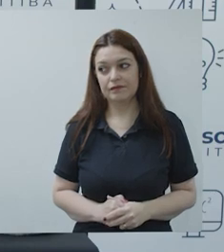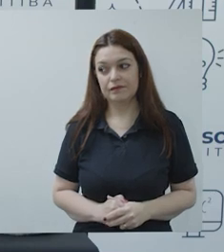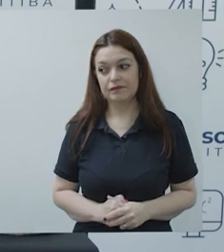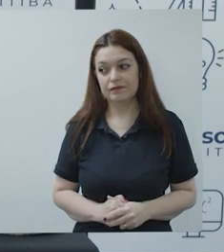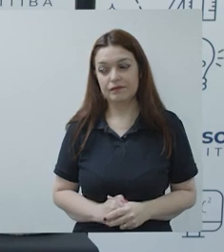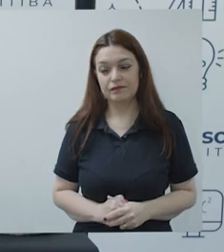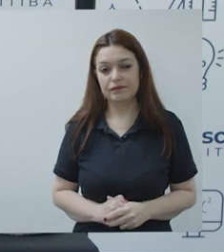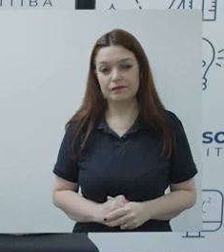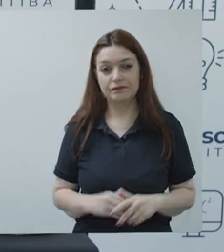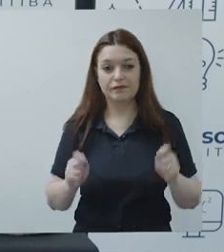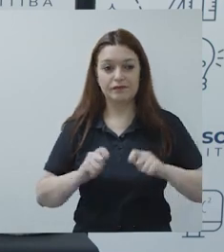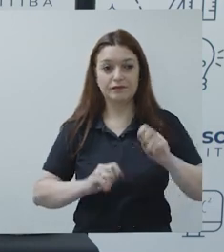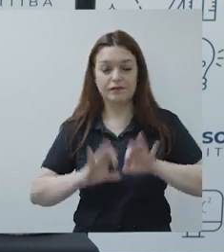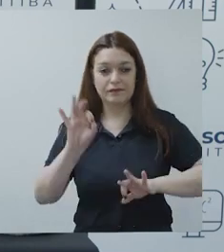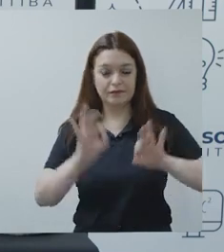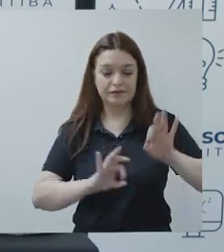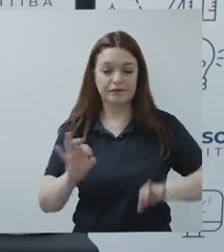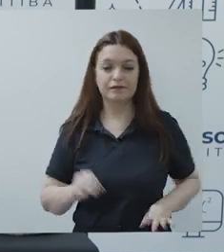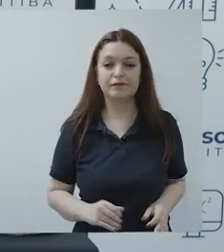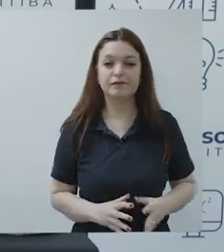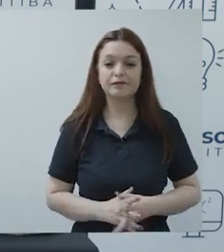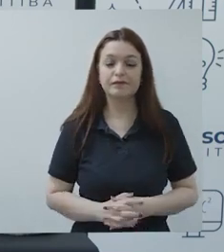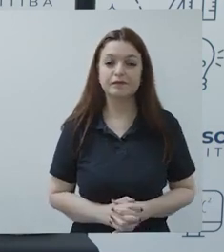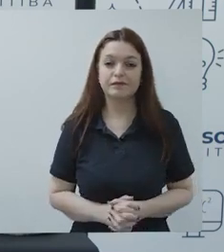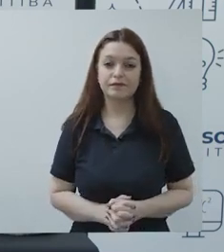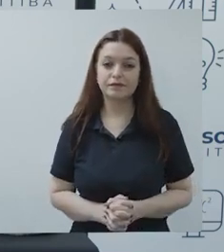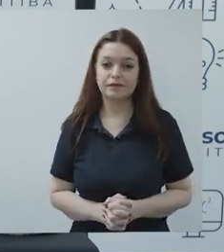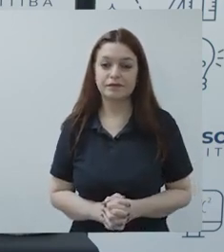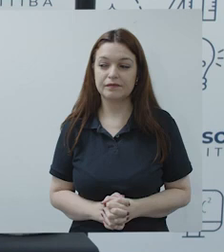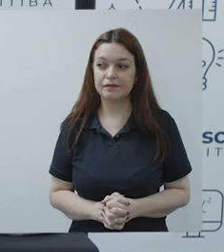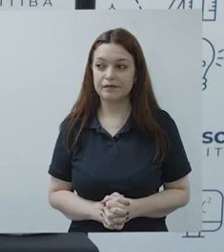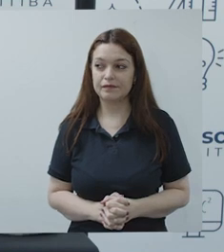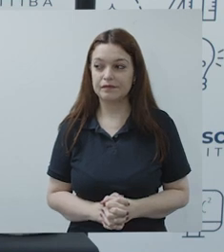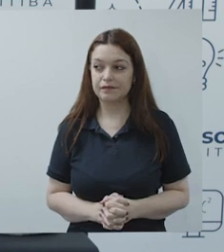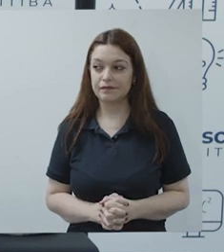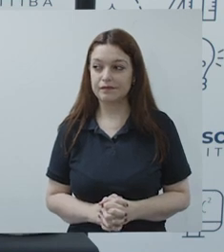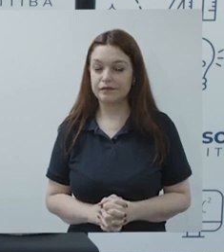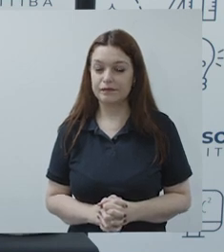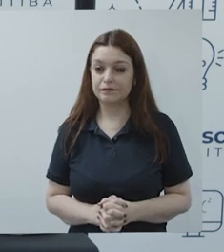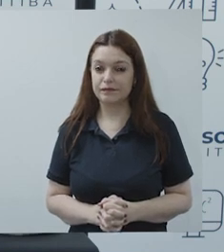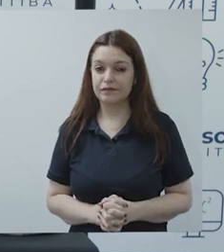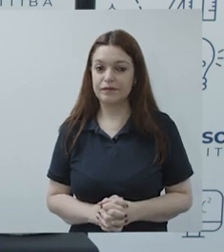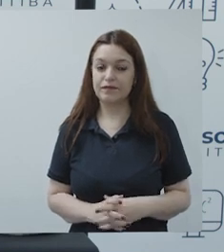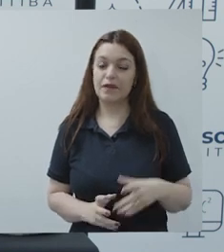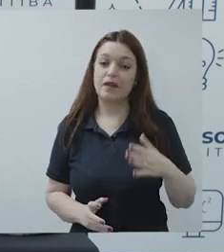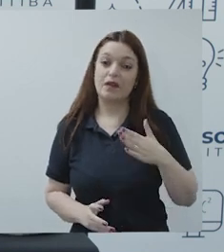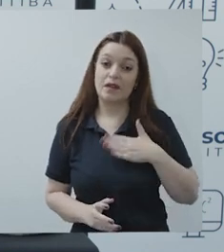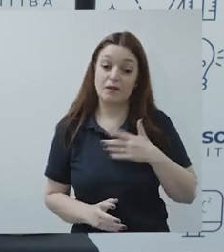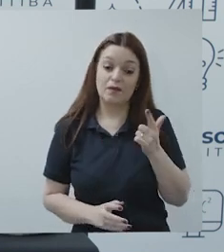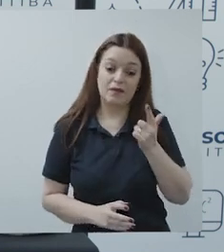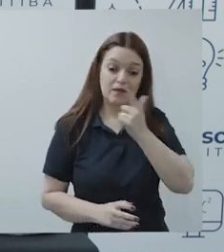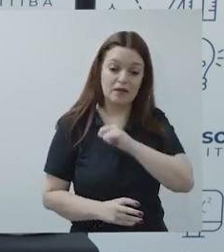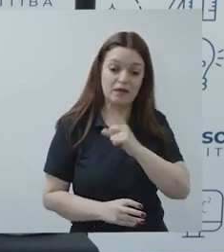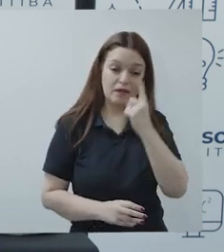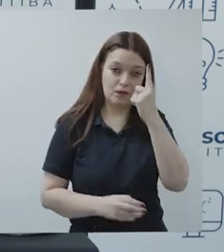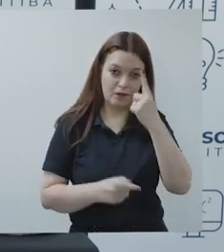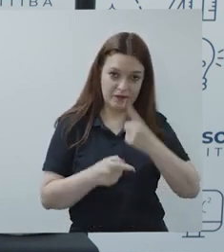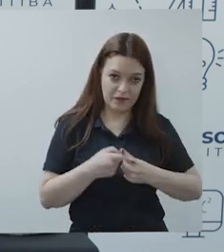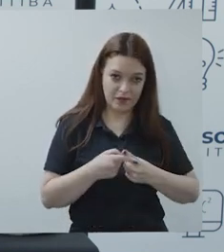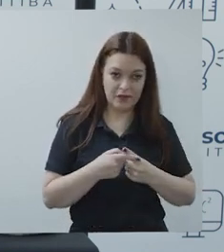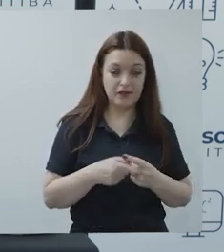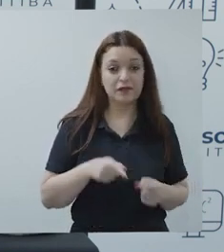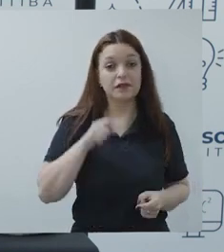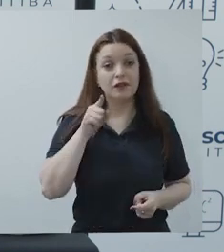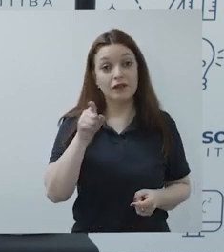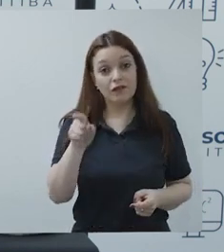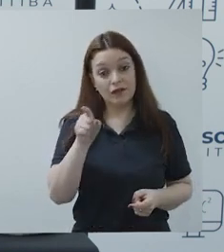Opa, ajudar você. Então eu joguei uma vez. Opa. Então a gente tá